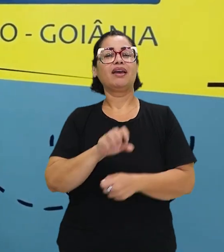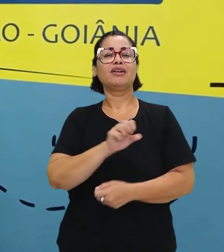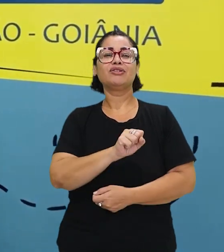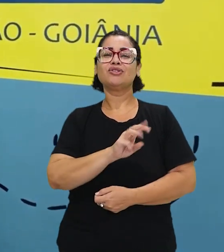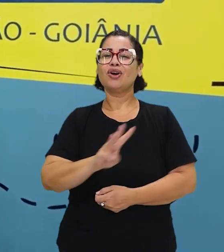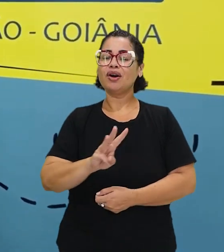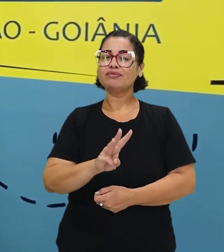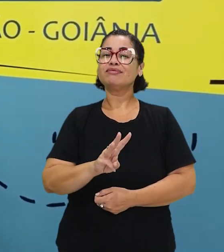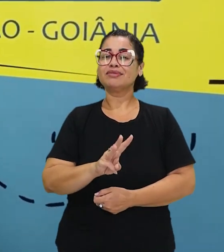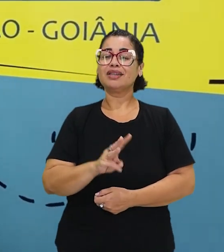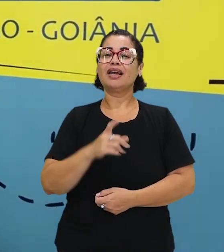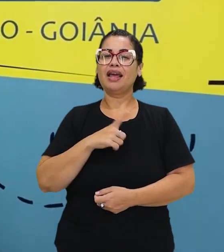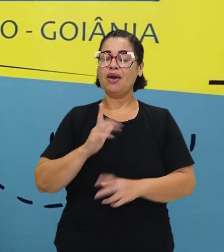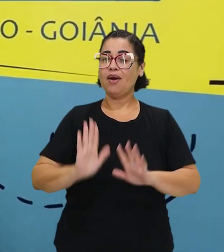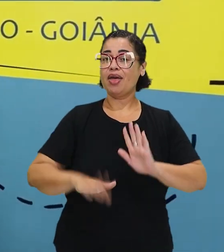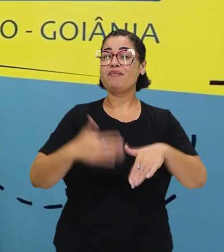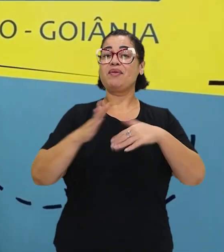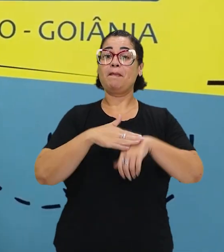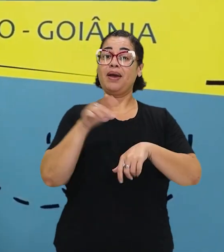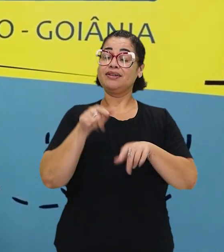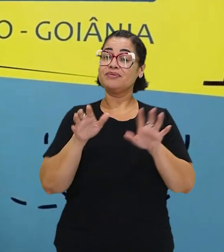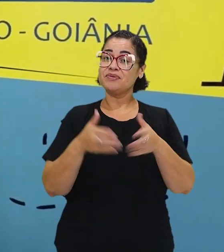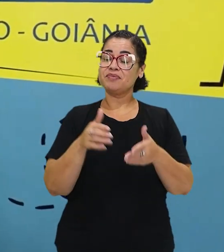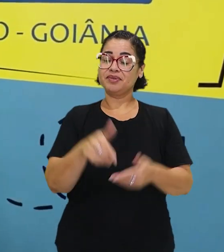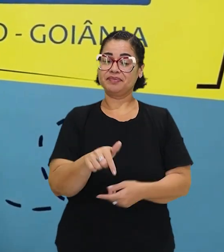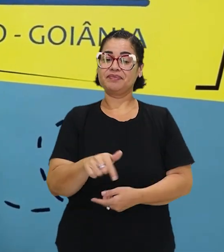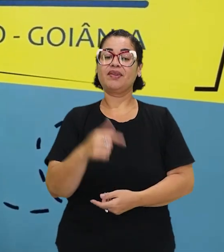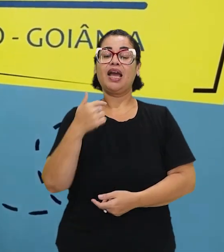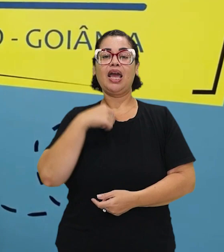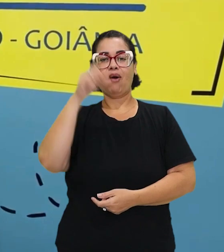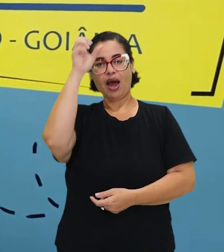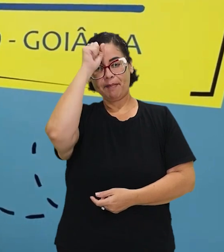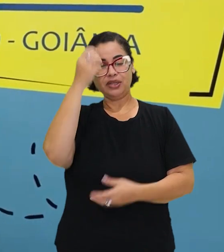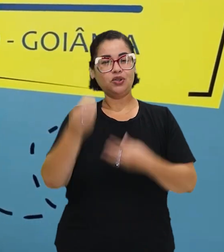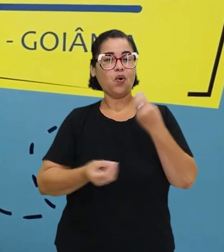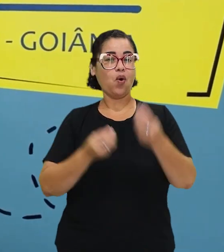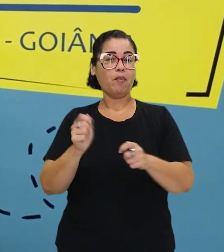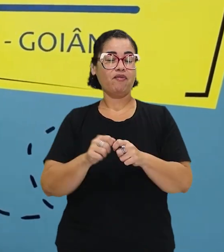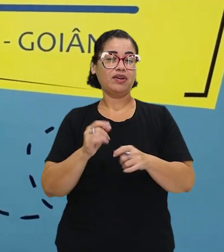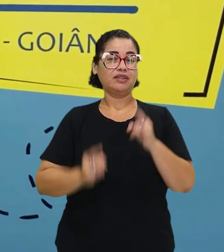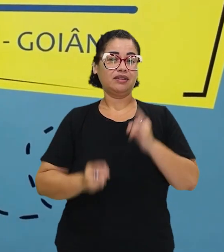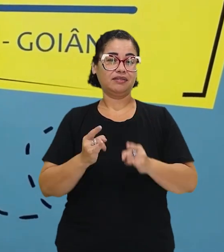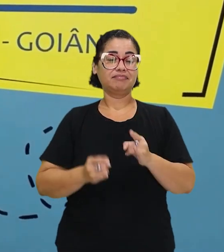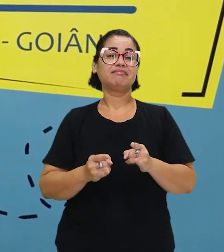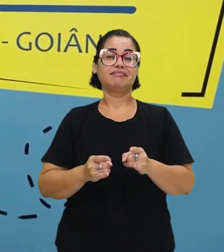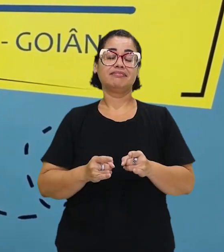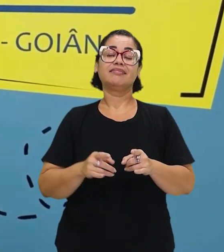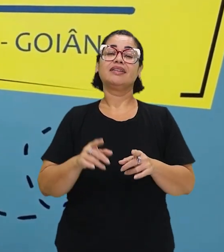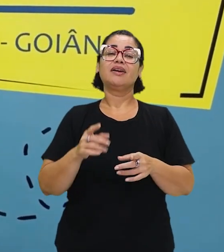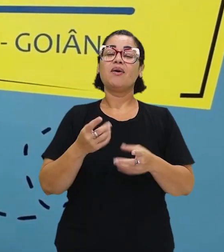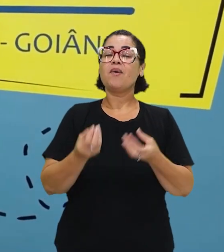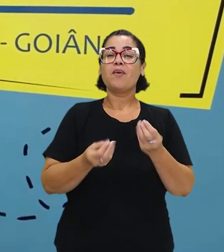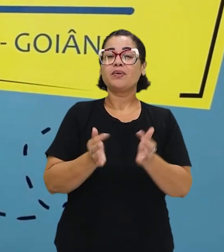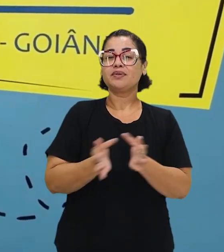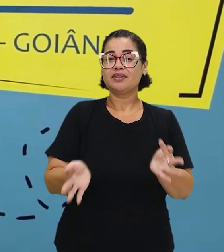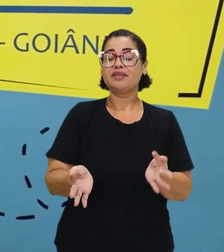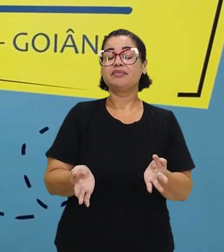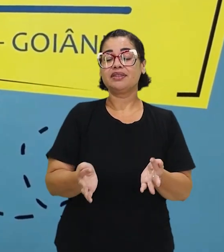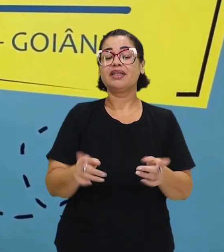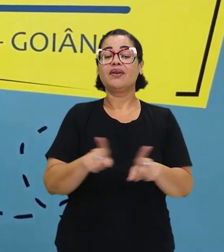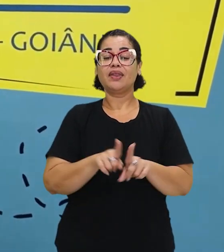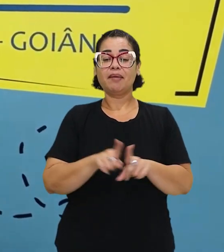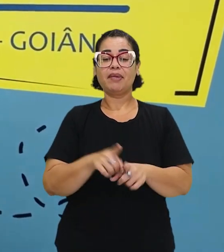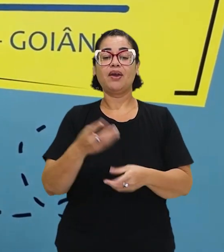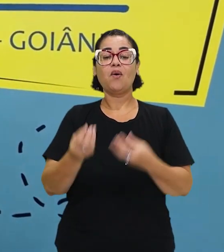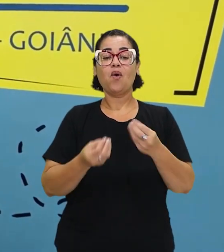Eu evoluí mais nessa parte. Eu também aprendi a como construir um robô de Arduino básico e também